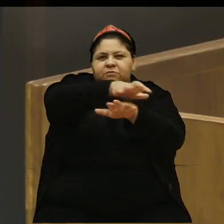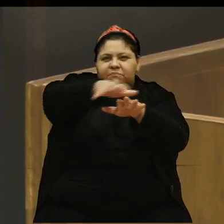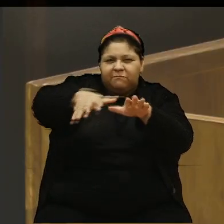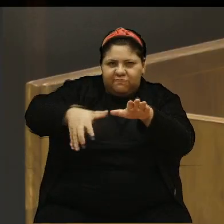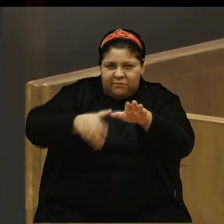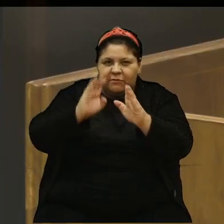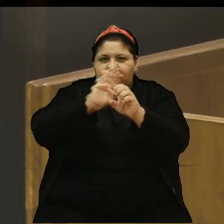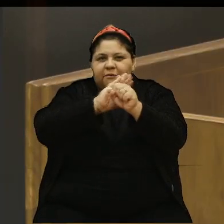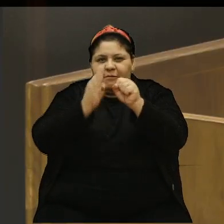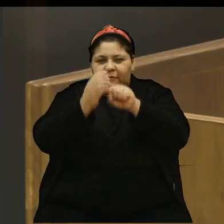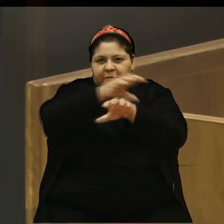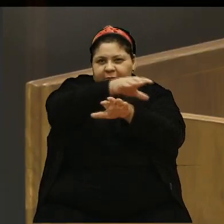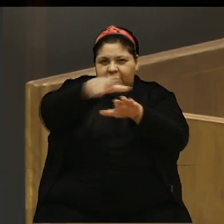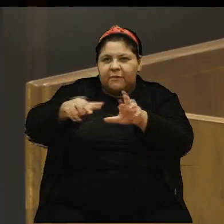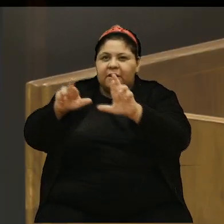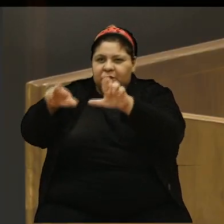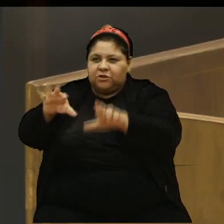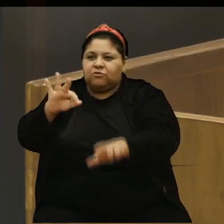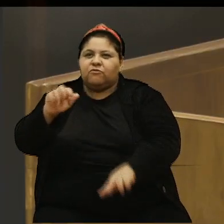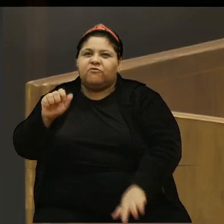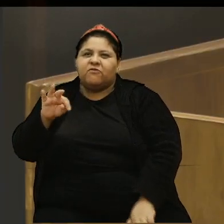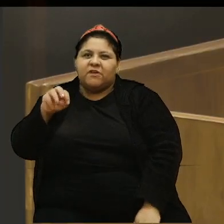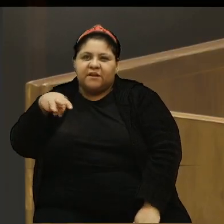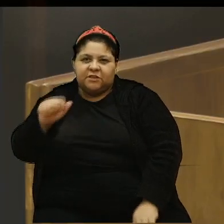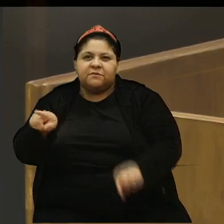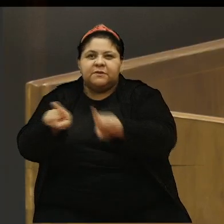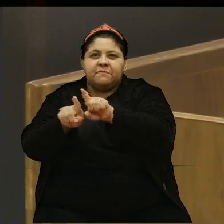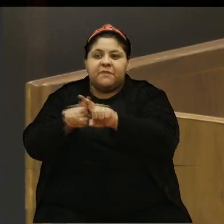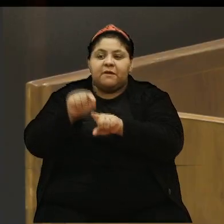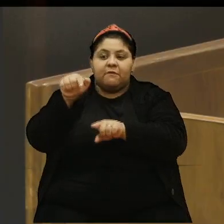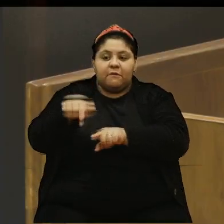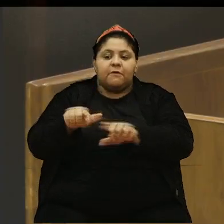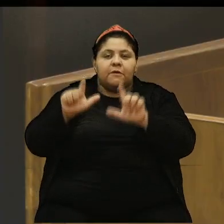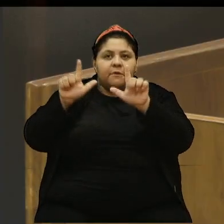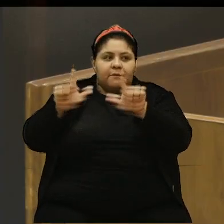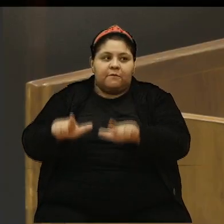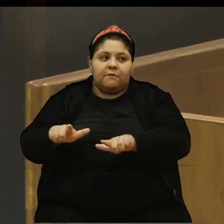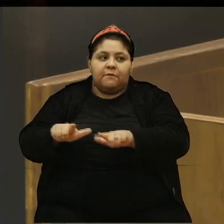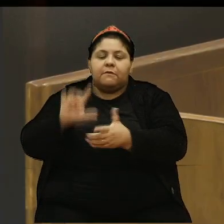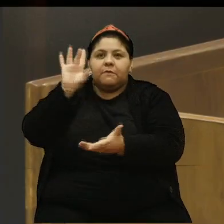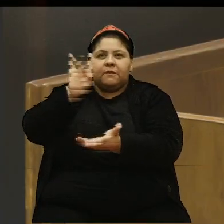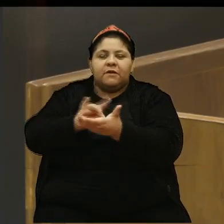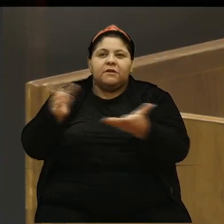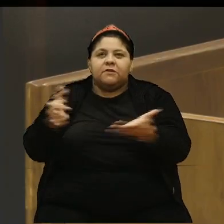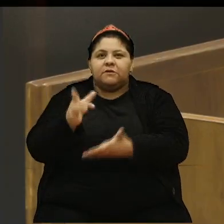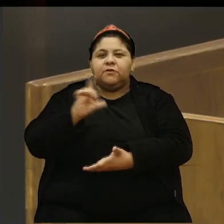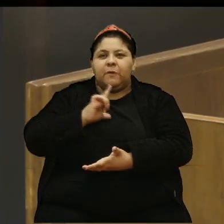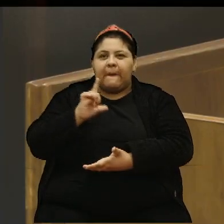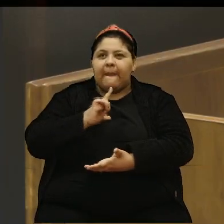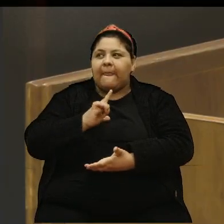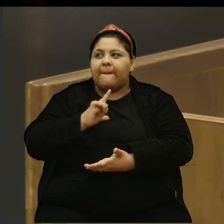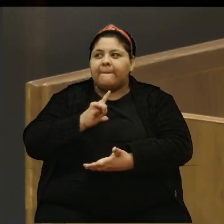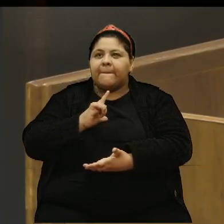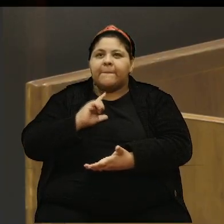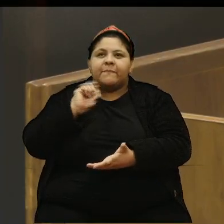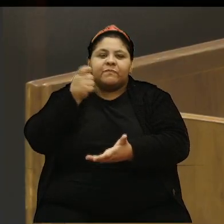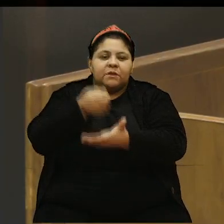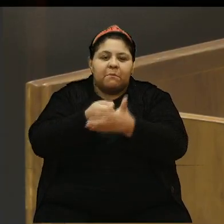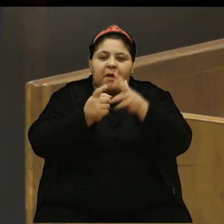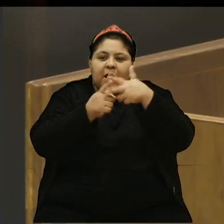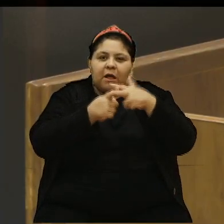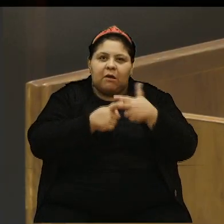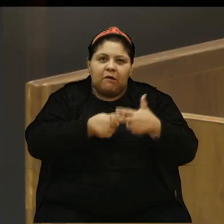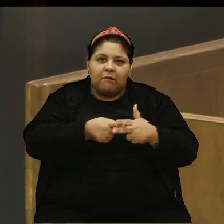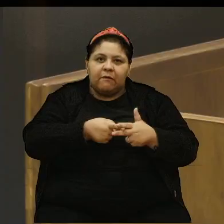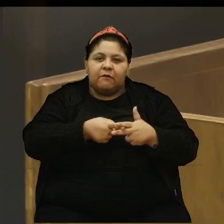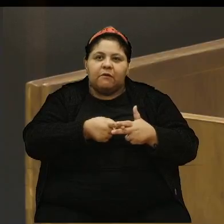ali até na região do Fátima também, para que ali realmente são áreas consolidadas, né, são áreas que já tem, uma mecânica, já está ali